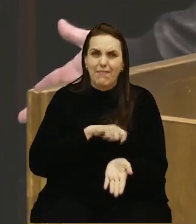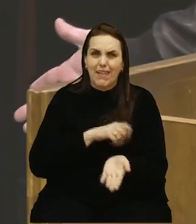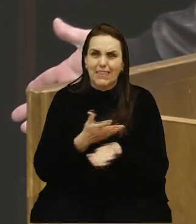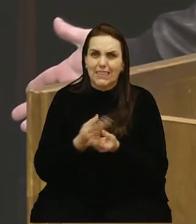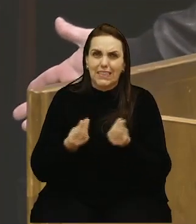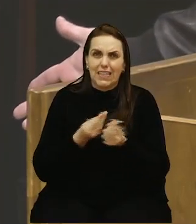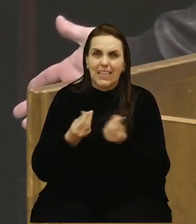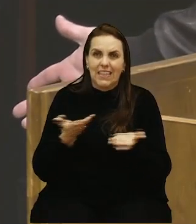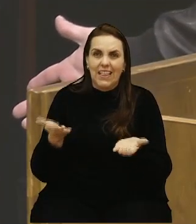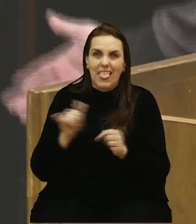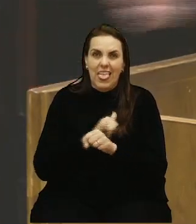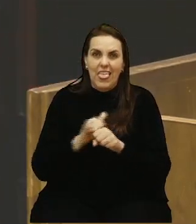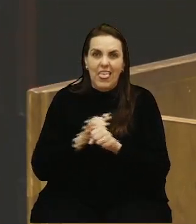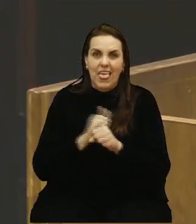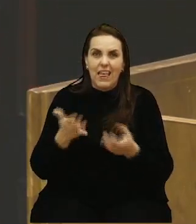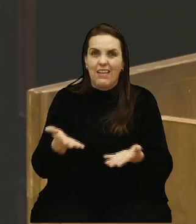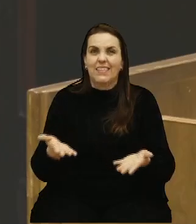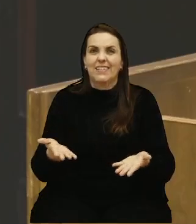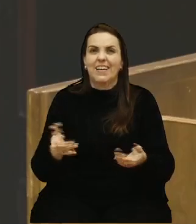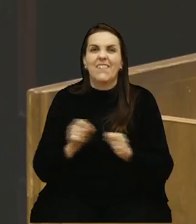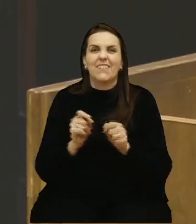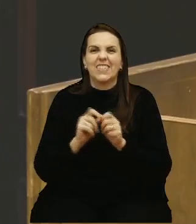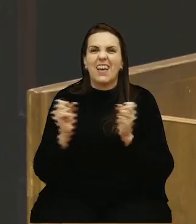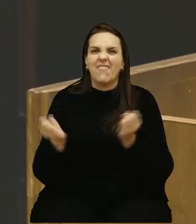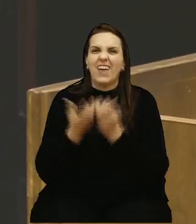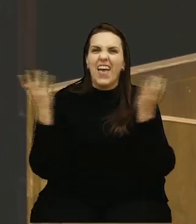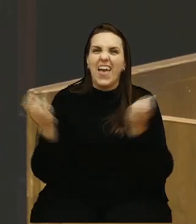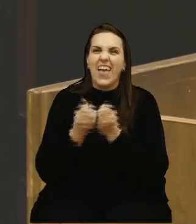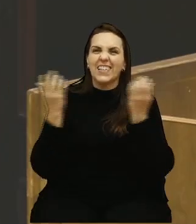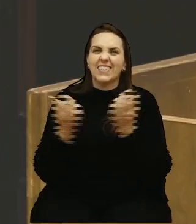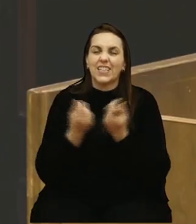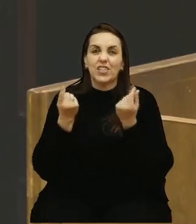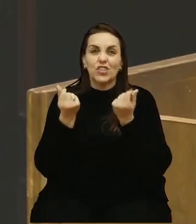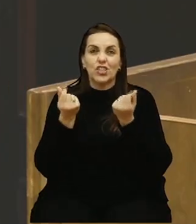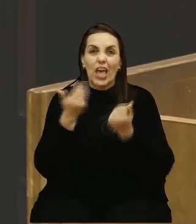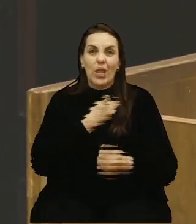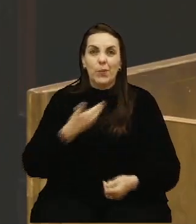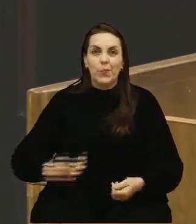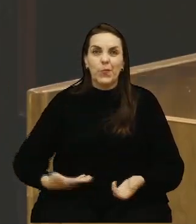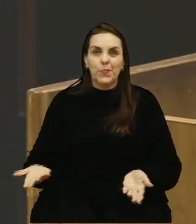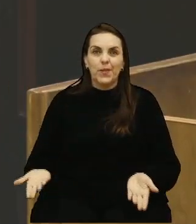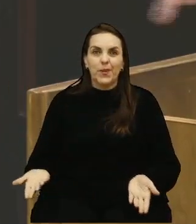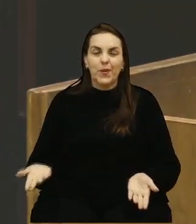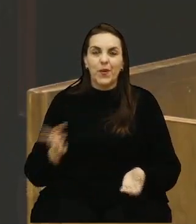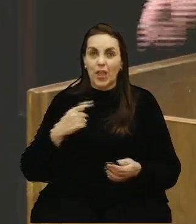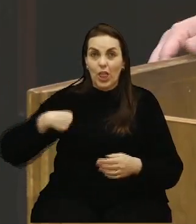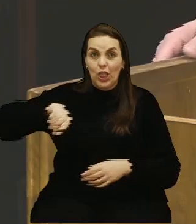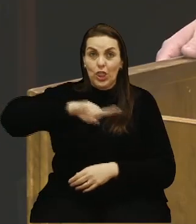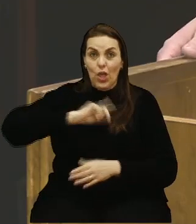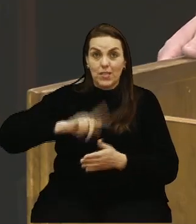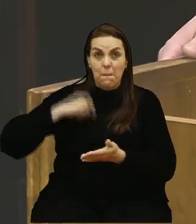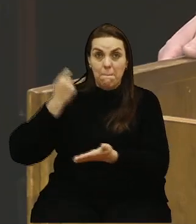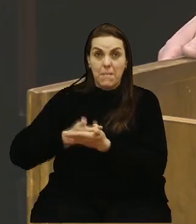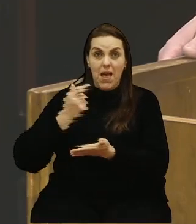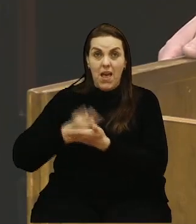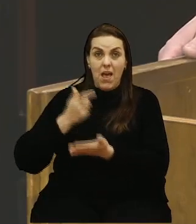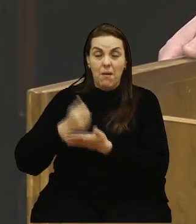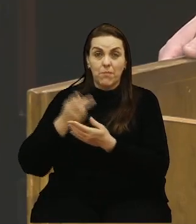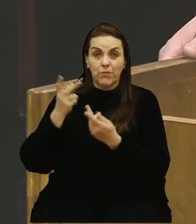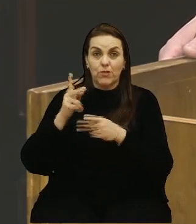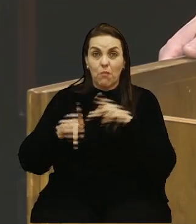palavra, quer fazer a farra com o dinheiro público, a conta quem paga é o povo, é nós, é o povo